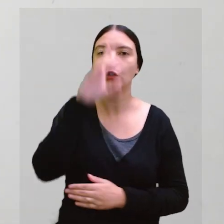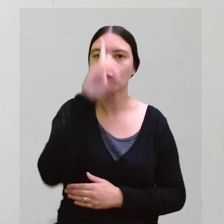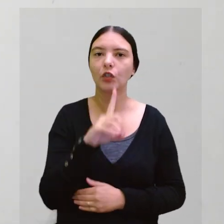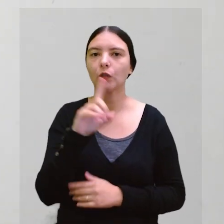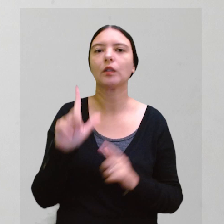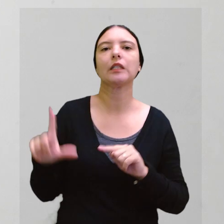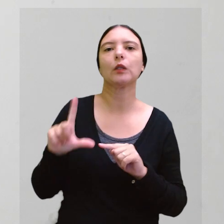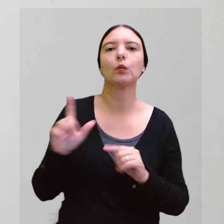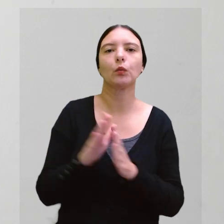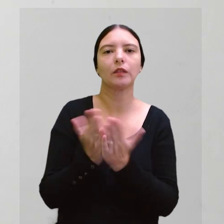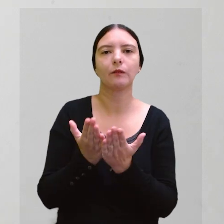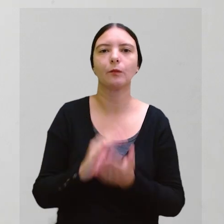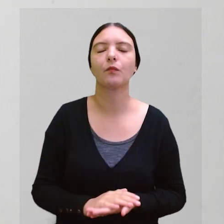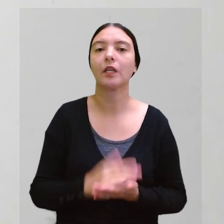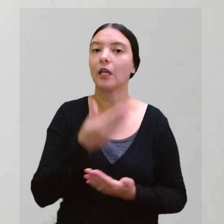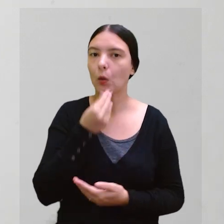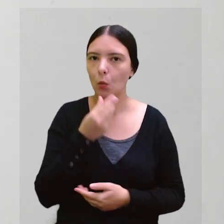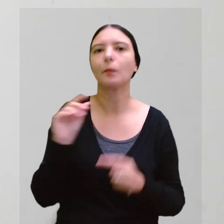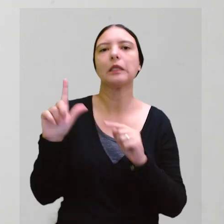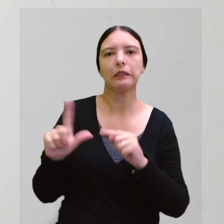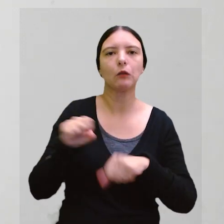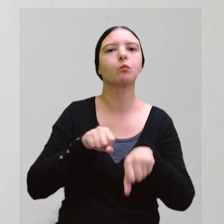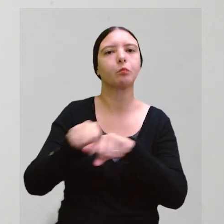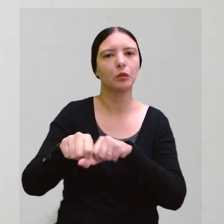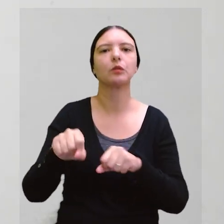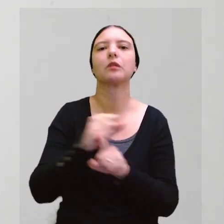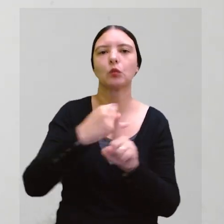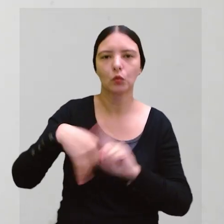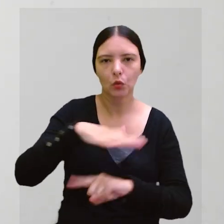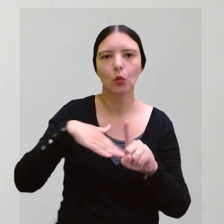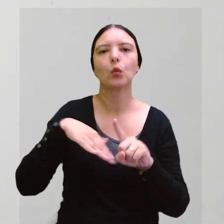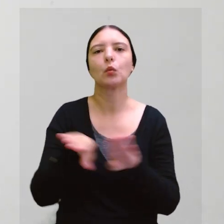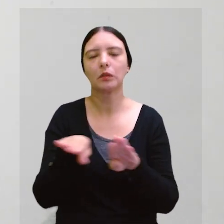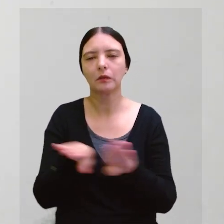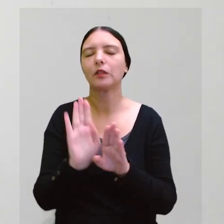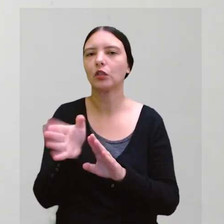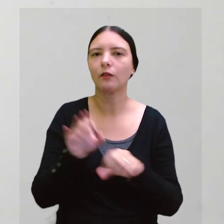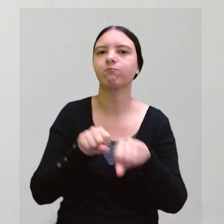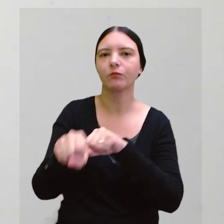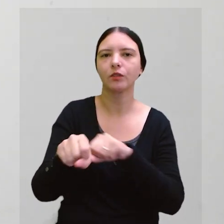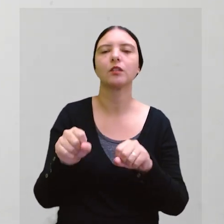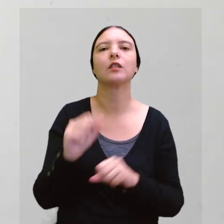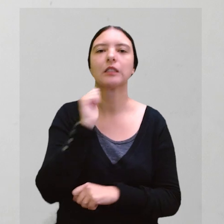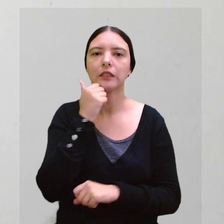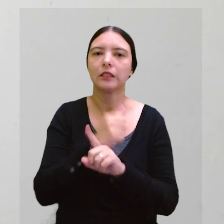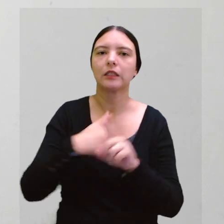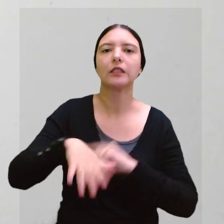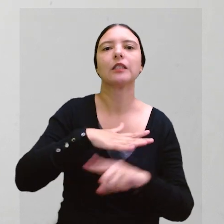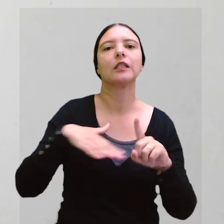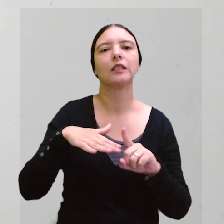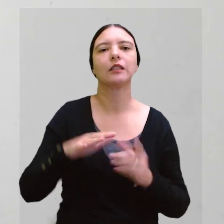Literatura. O Antônio Cândido é um crítico literário, um sociólogo também, né, de formação. A formação dele é em ciências sociais.